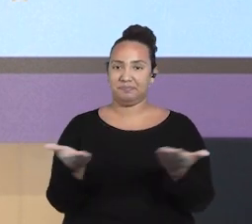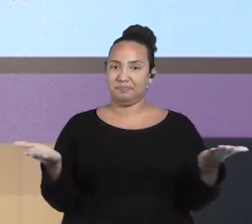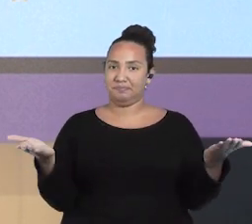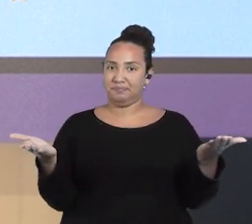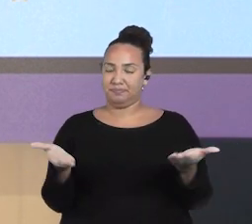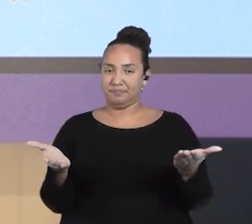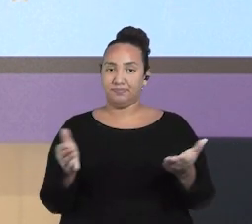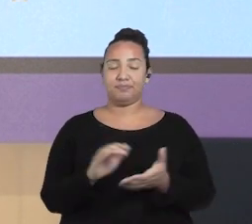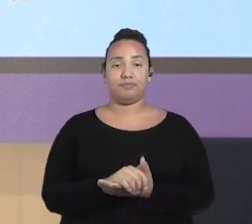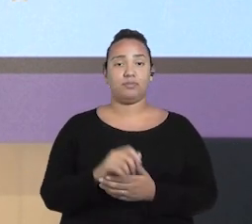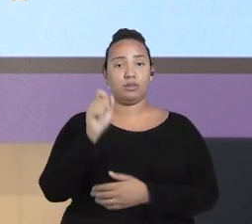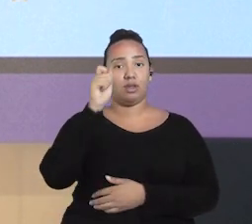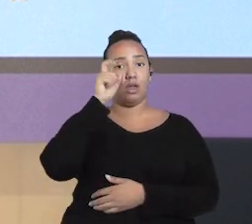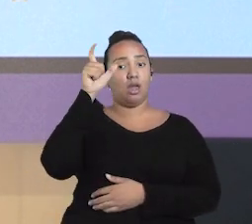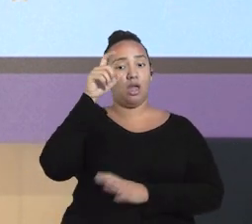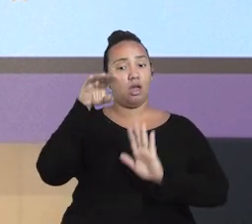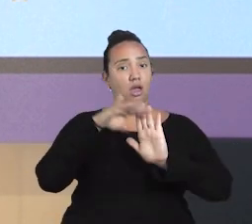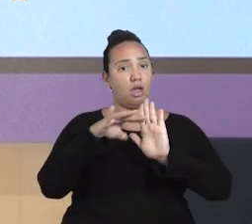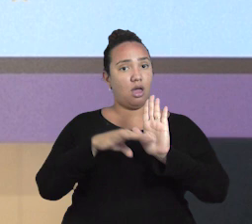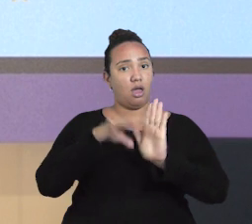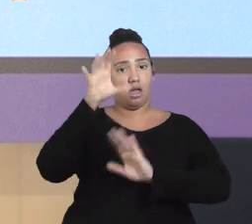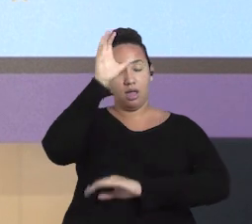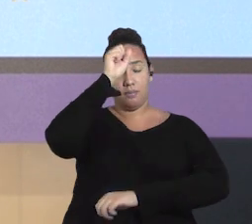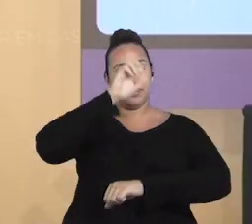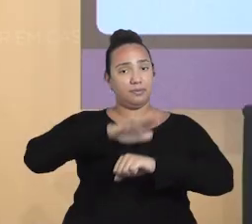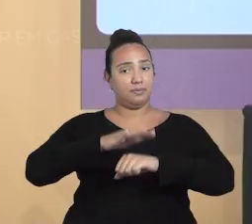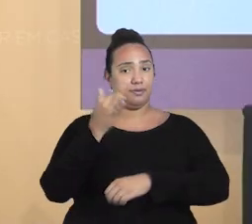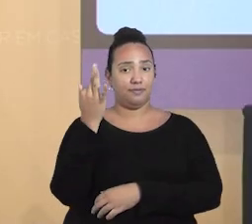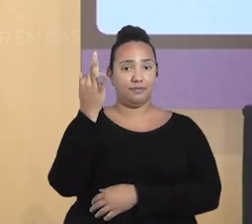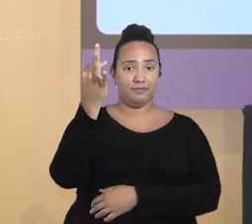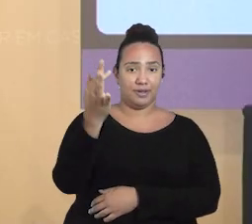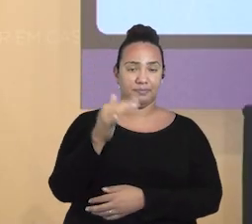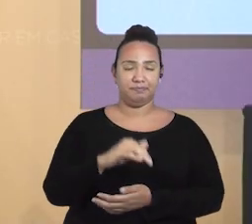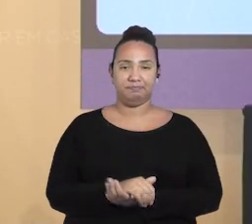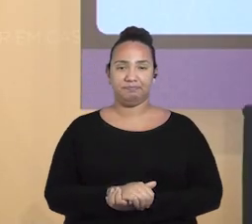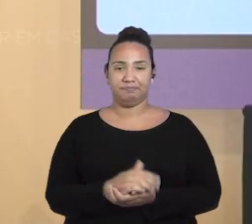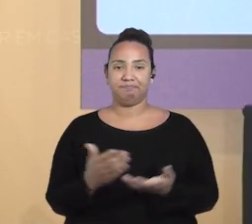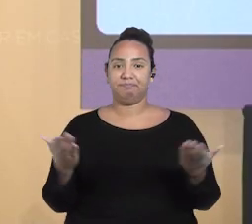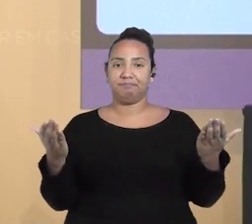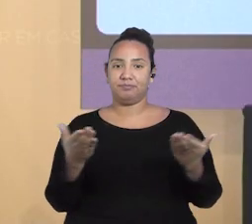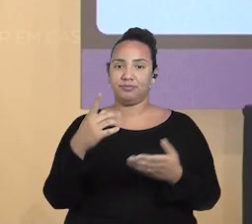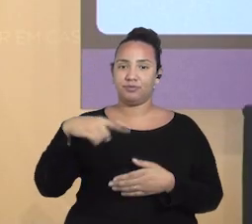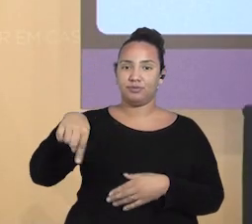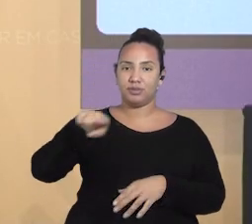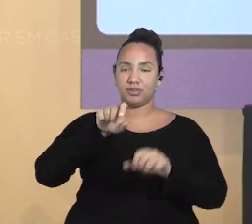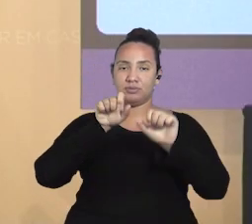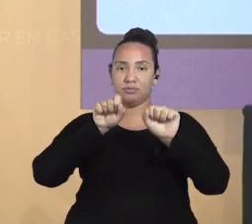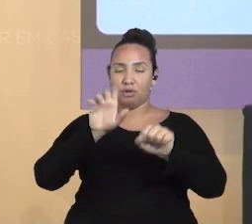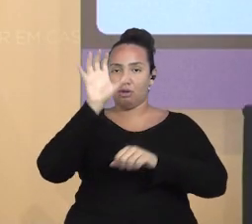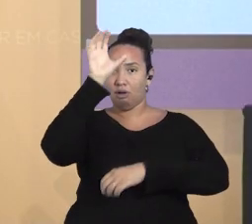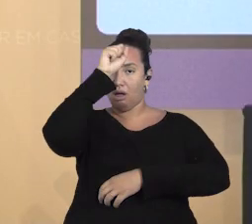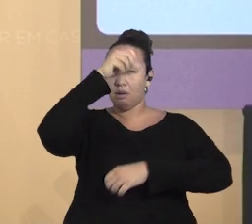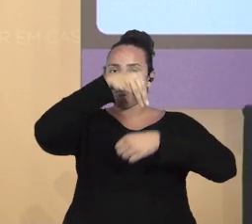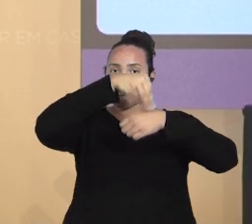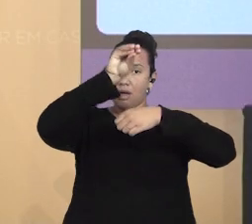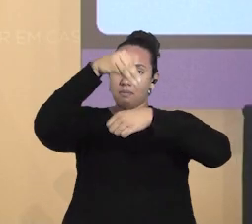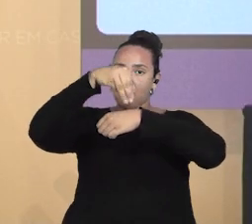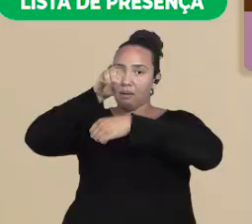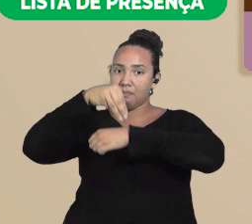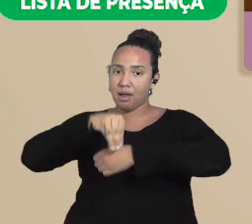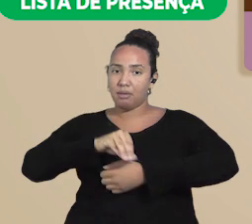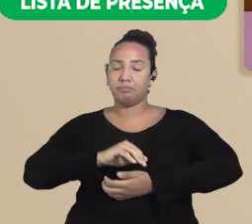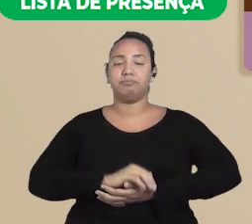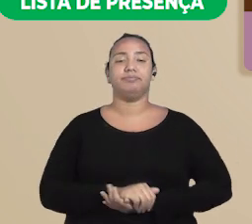hoje e fique ligado porque vem muito mais por aí. Agora, que tal você compartilhar esse conhecimento que você